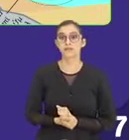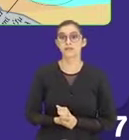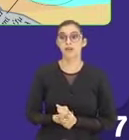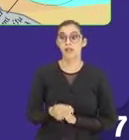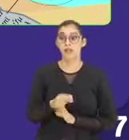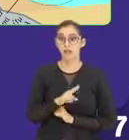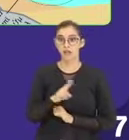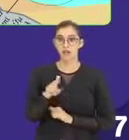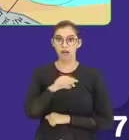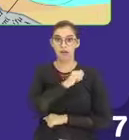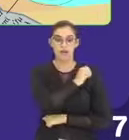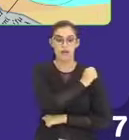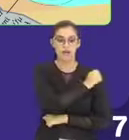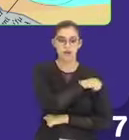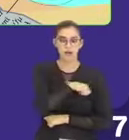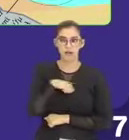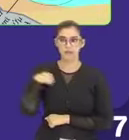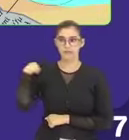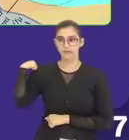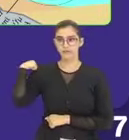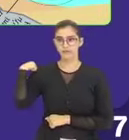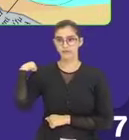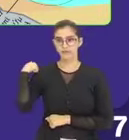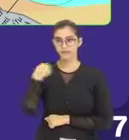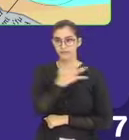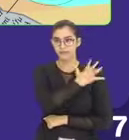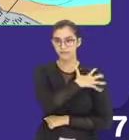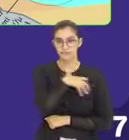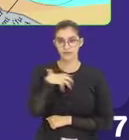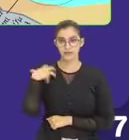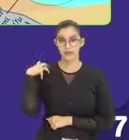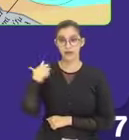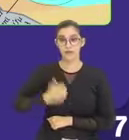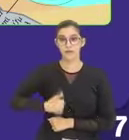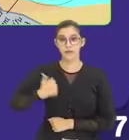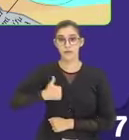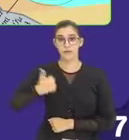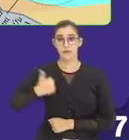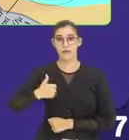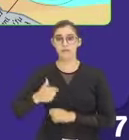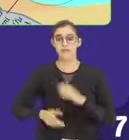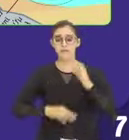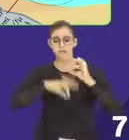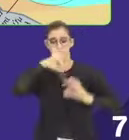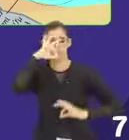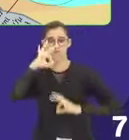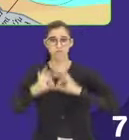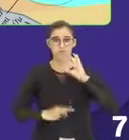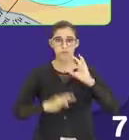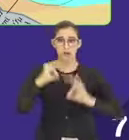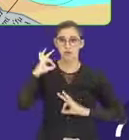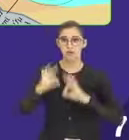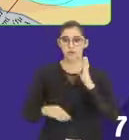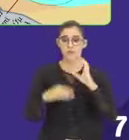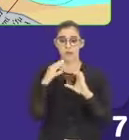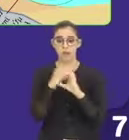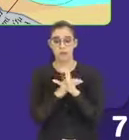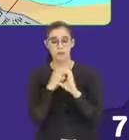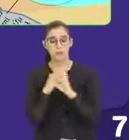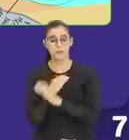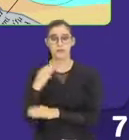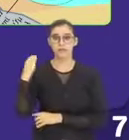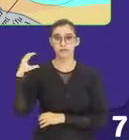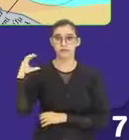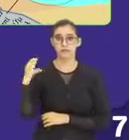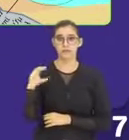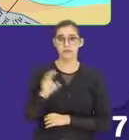Aristóteles, está aqui ele, ó. Aristóteles, ele foi o primeiro a tentar organizar um conteúdo científico. O